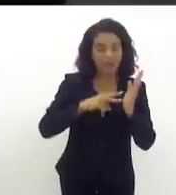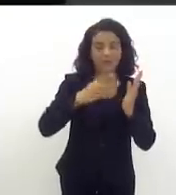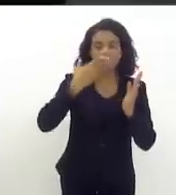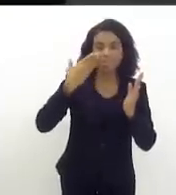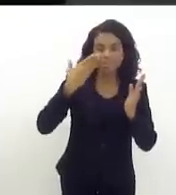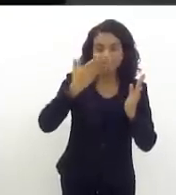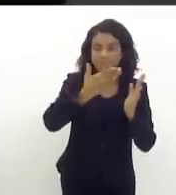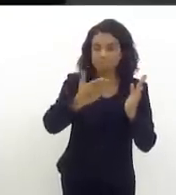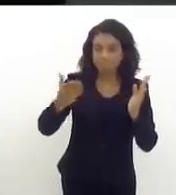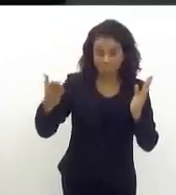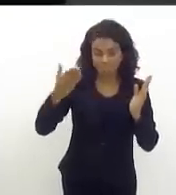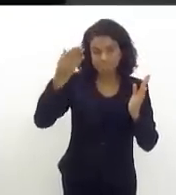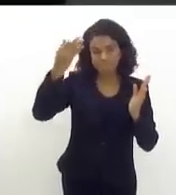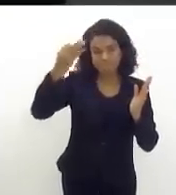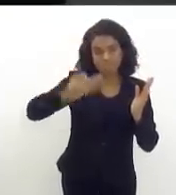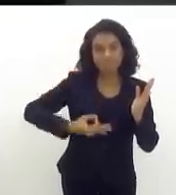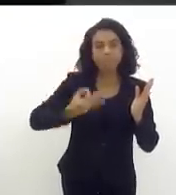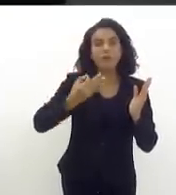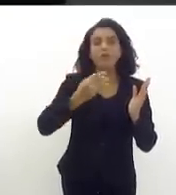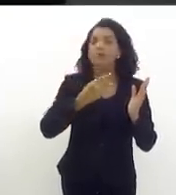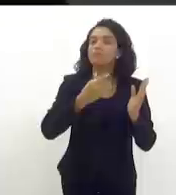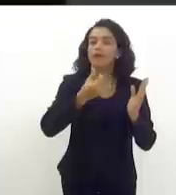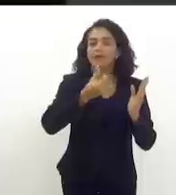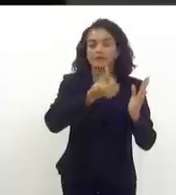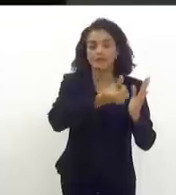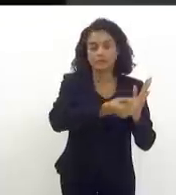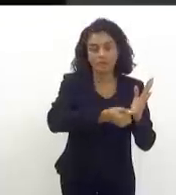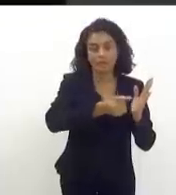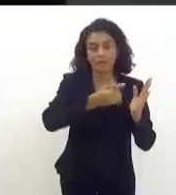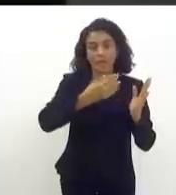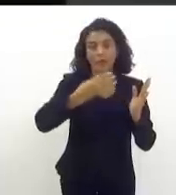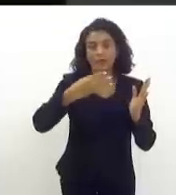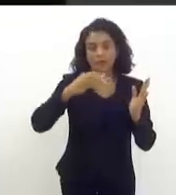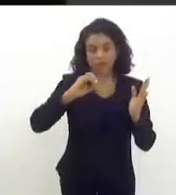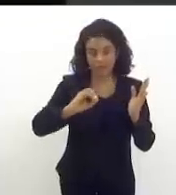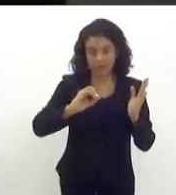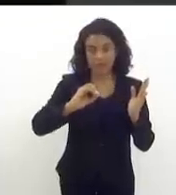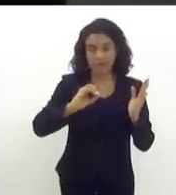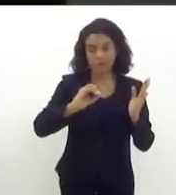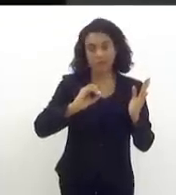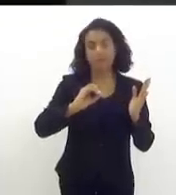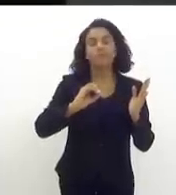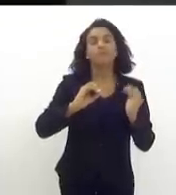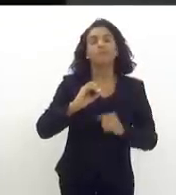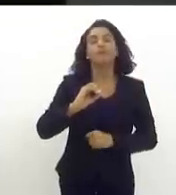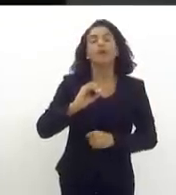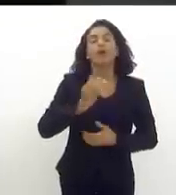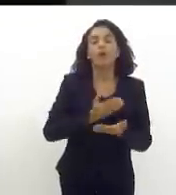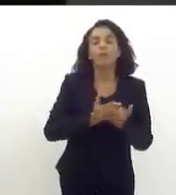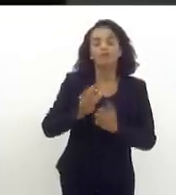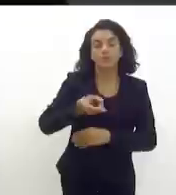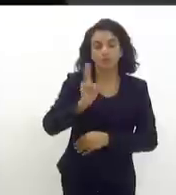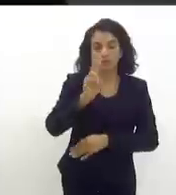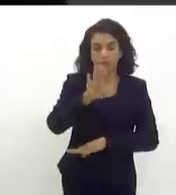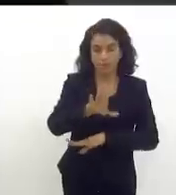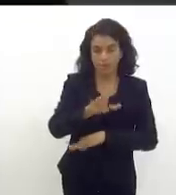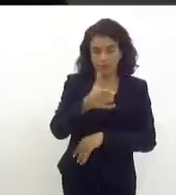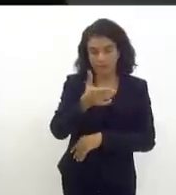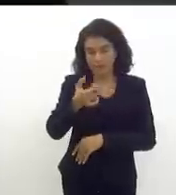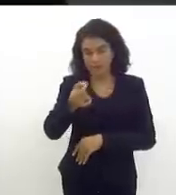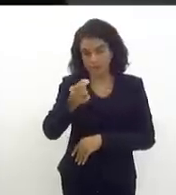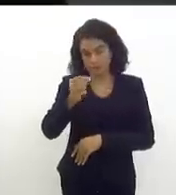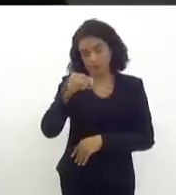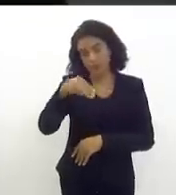exatidão ocorrido na septuagésima ascensão ordinária que iniciada às 14 horas e 20